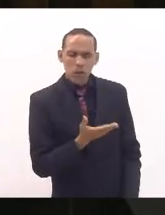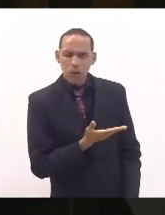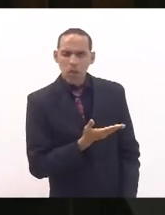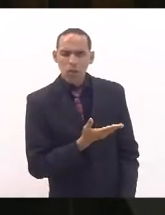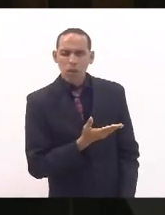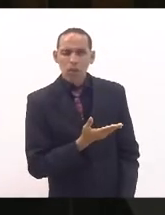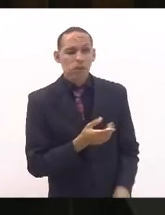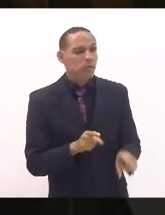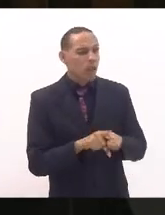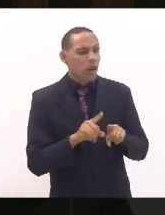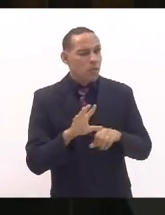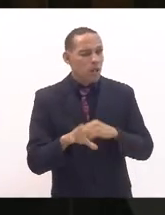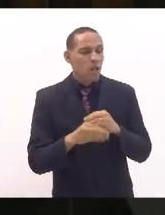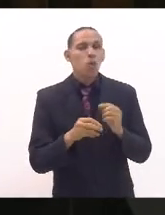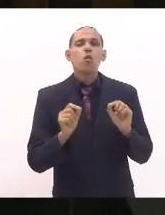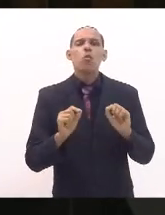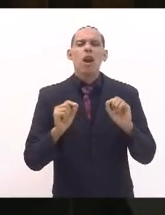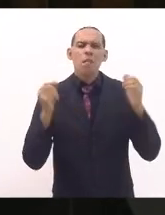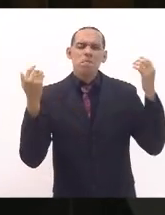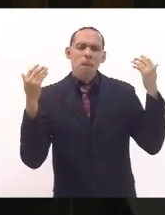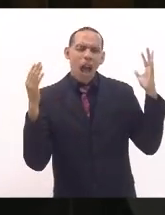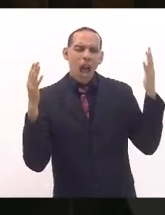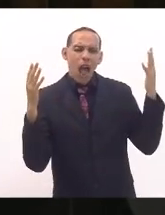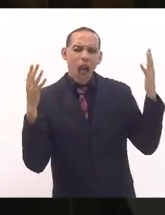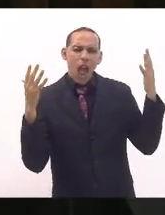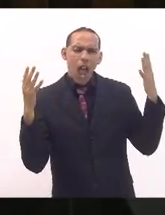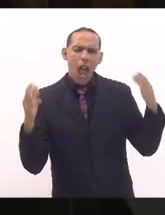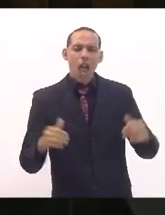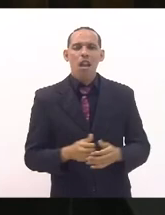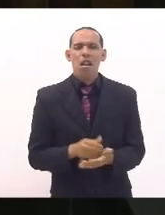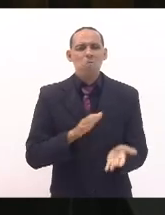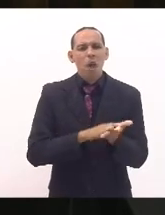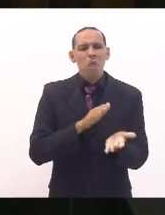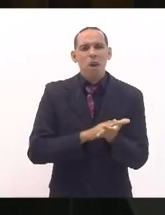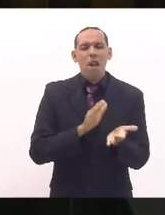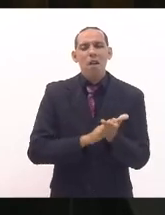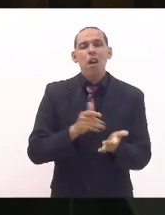inclusive aplaudido e aclamado por um